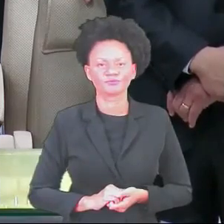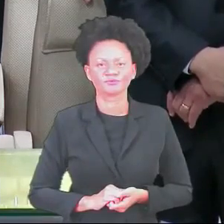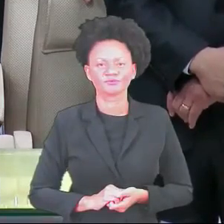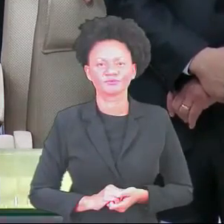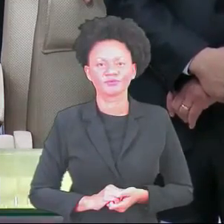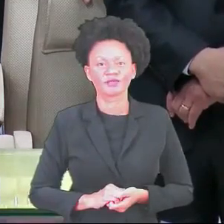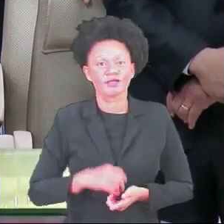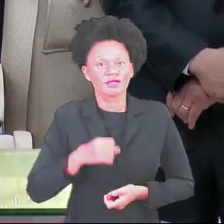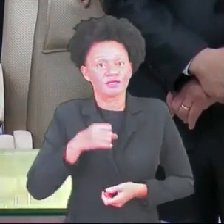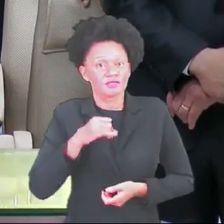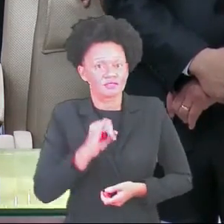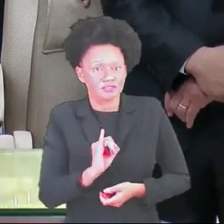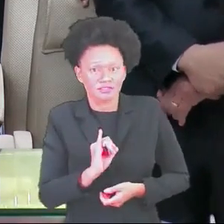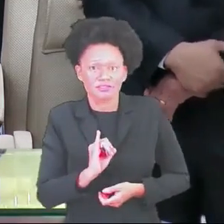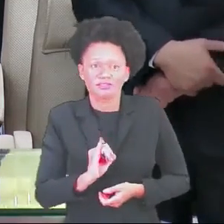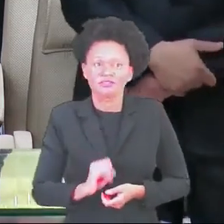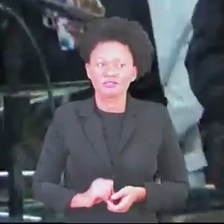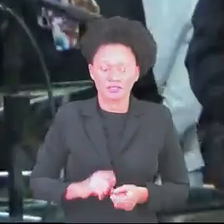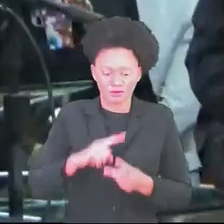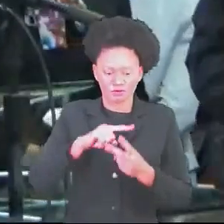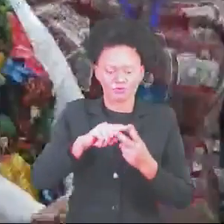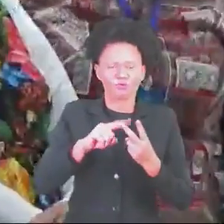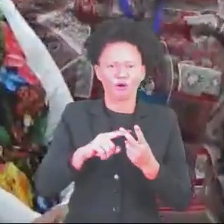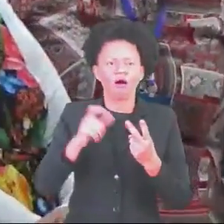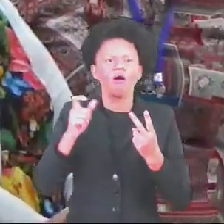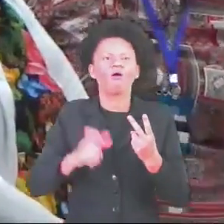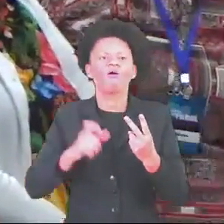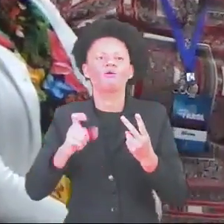E se temos duas, onde está a terceira pessoa?